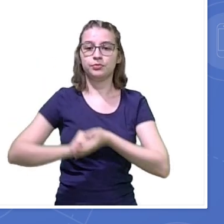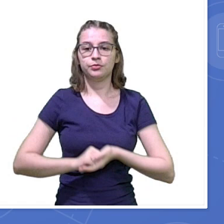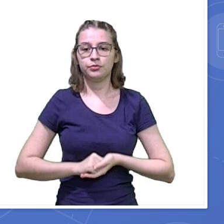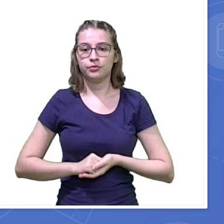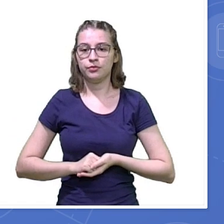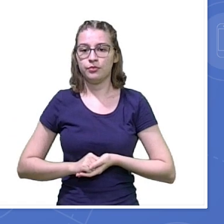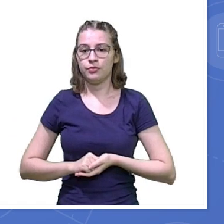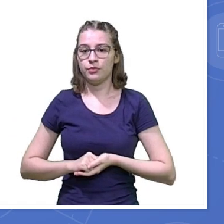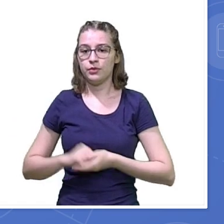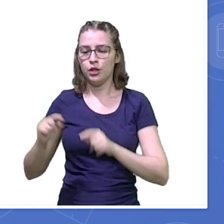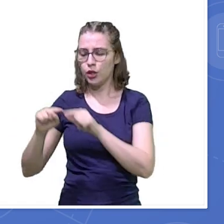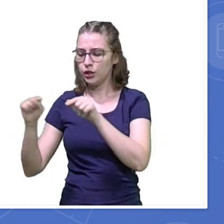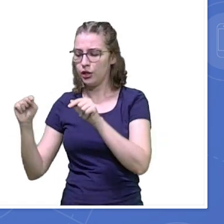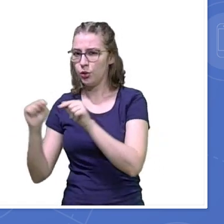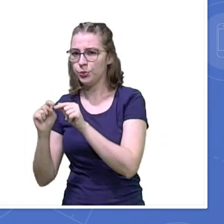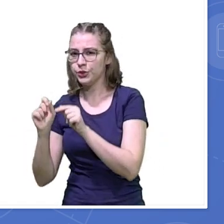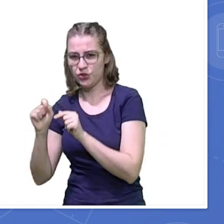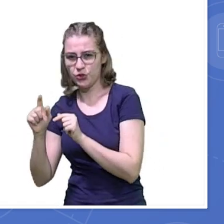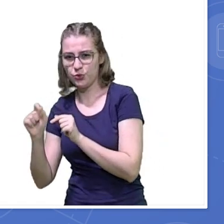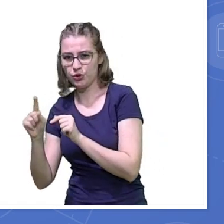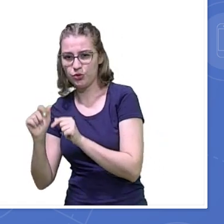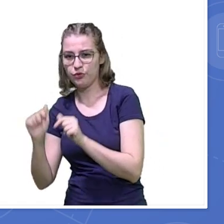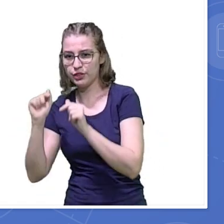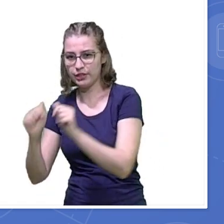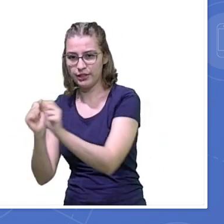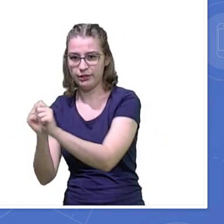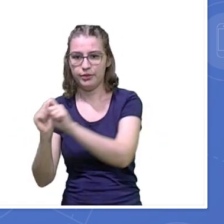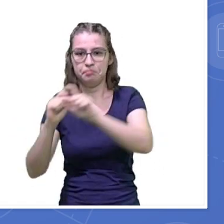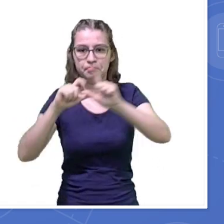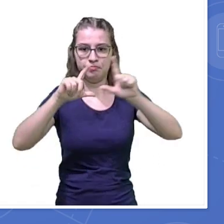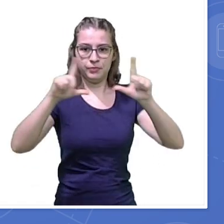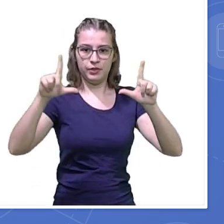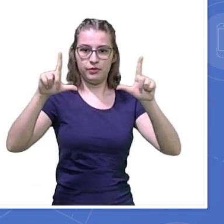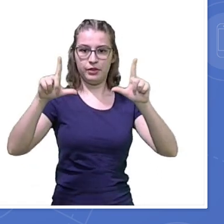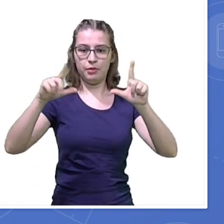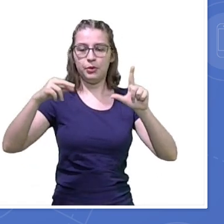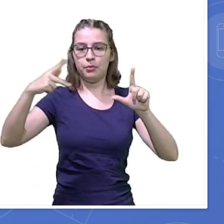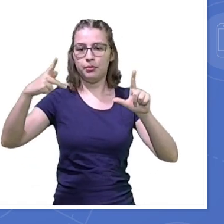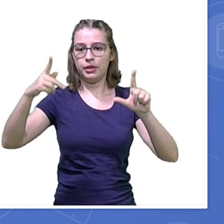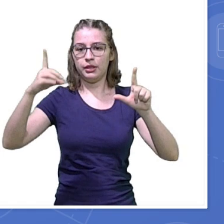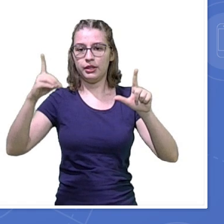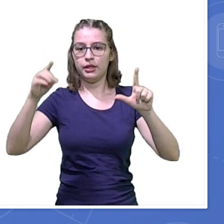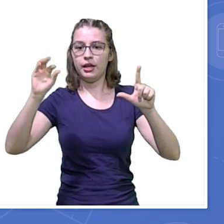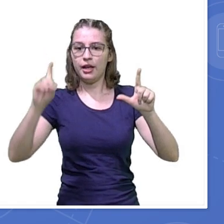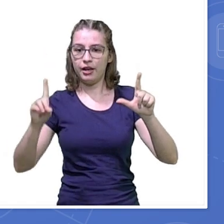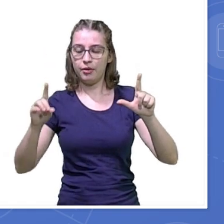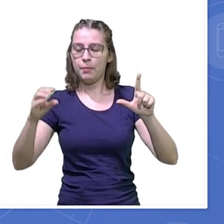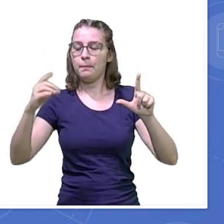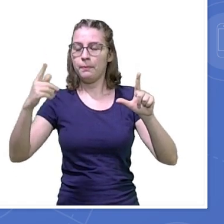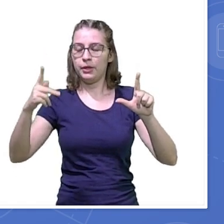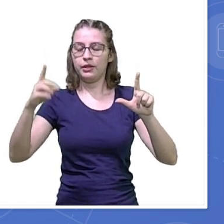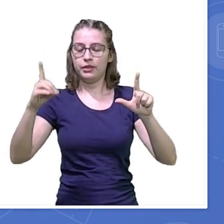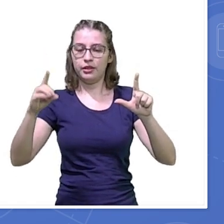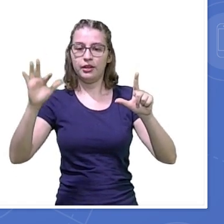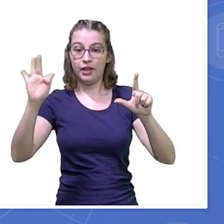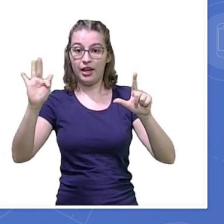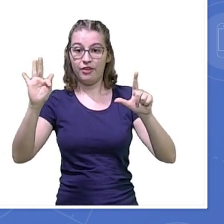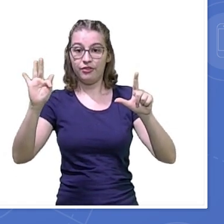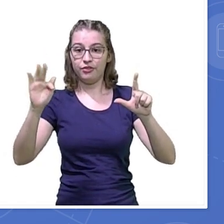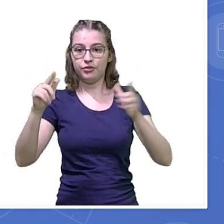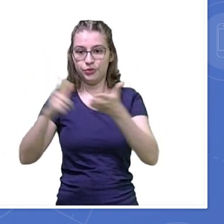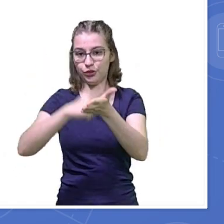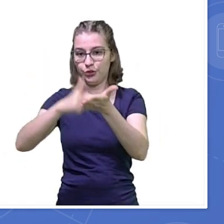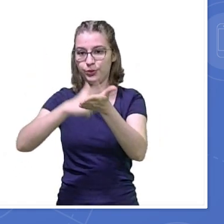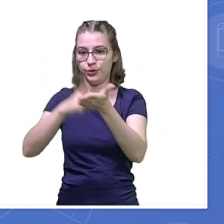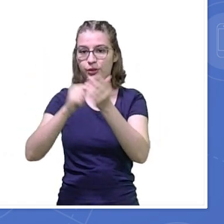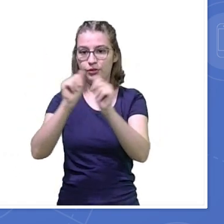campo que aparece em azul, embaixo da imagem, né? Ela vai carregar um PDF que é exatamente o